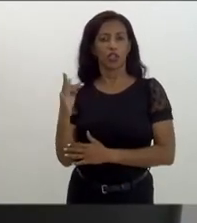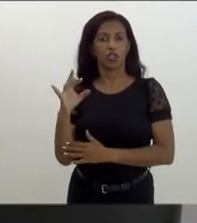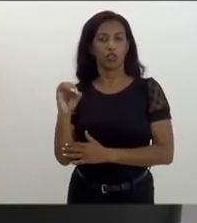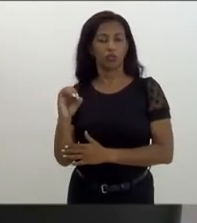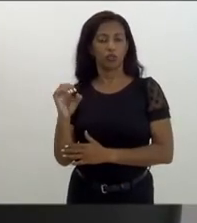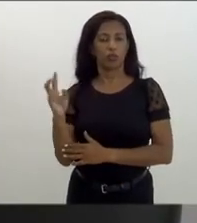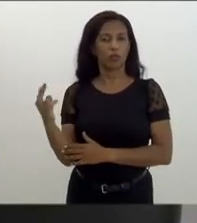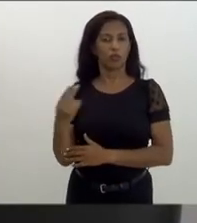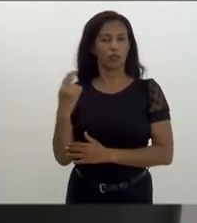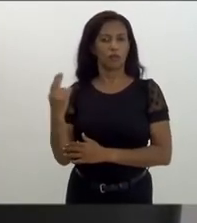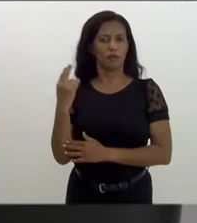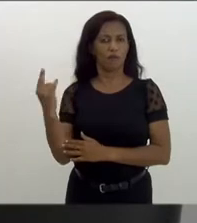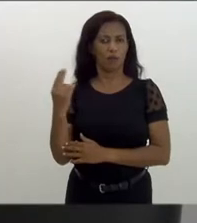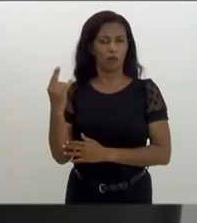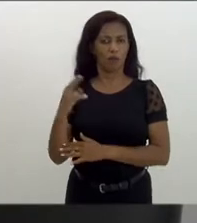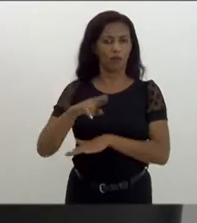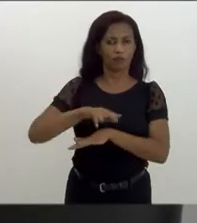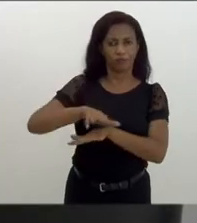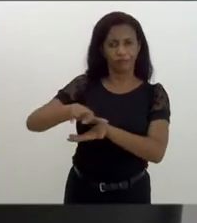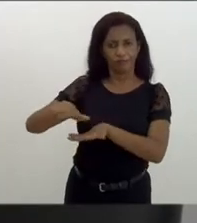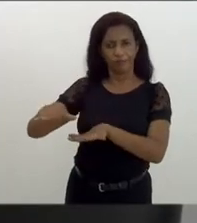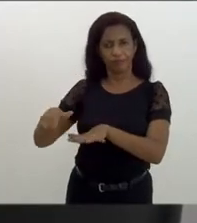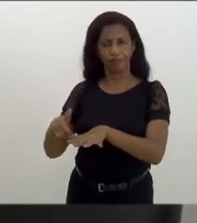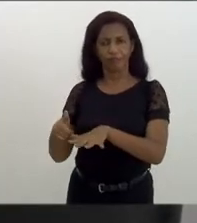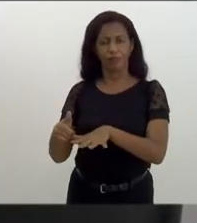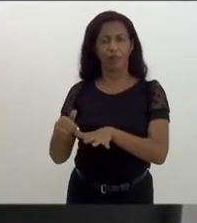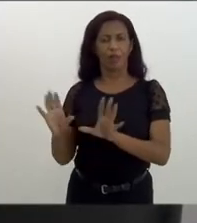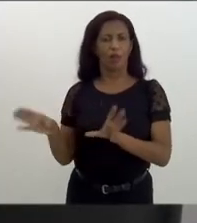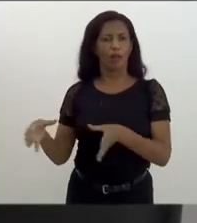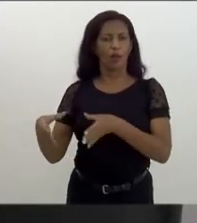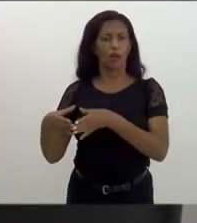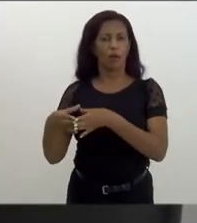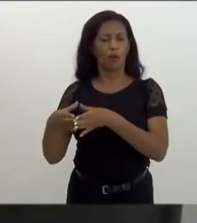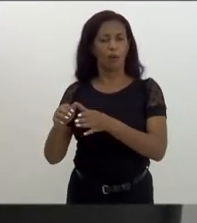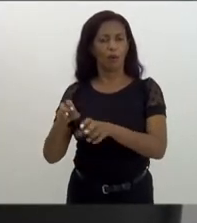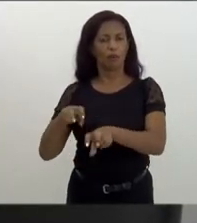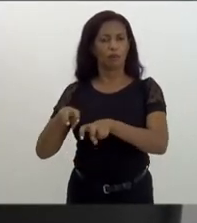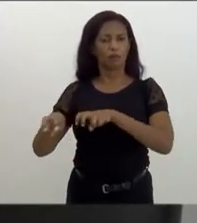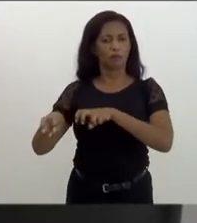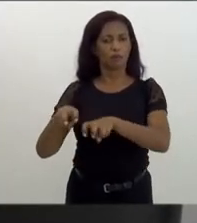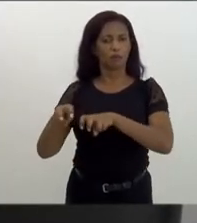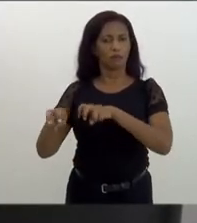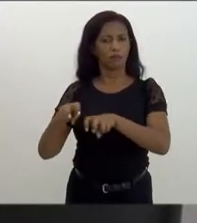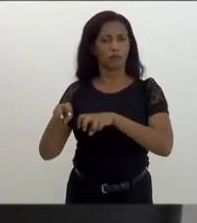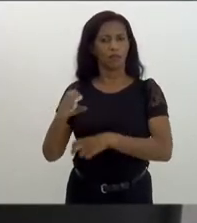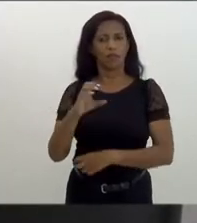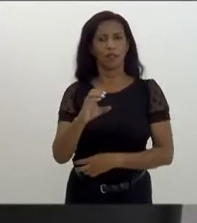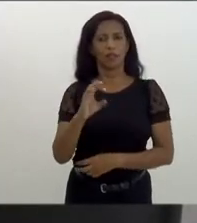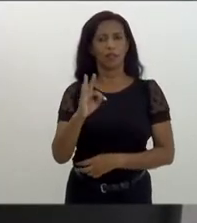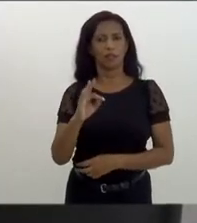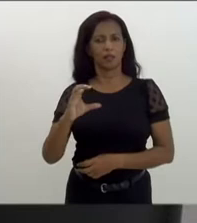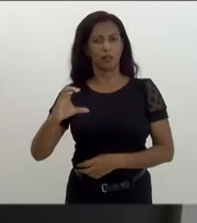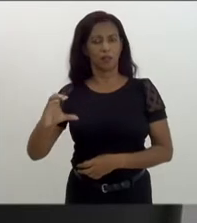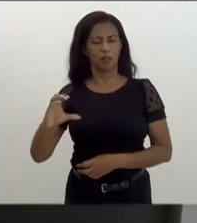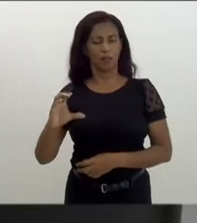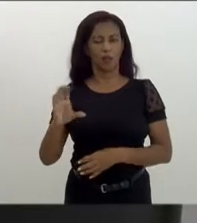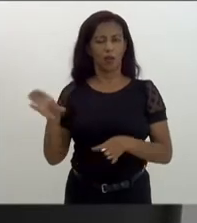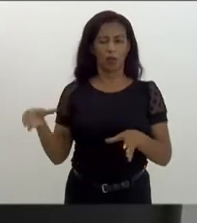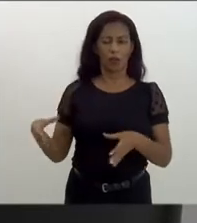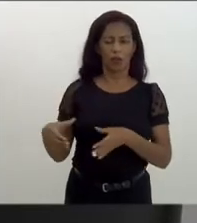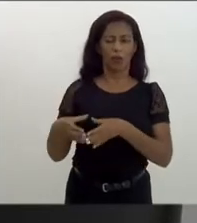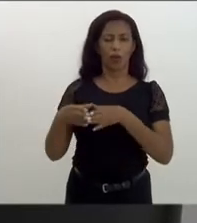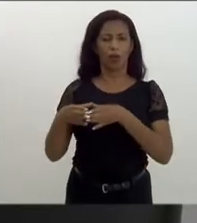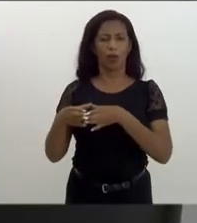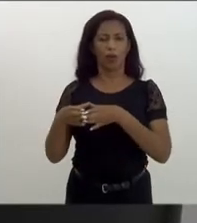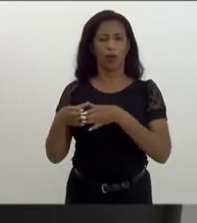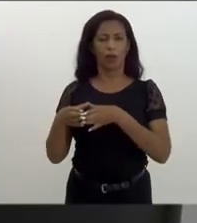mobiliários e Imobiliários Diverge a companhia de Transportes Coletivos do Estado CTC a Companhia Fluminense